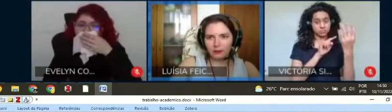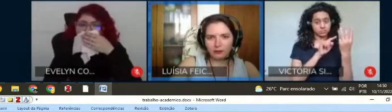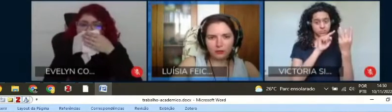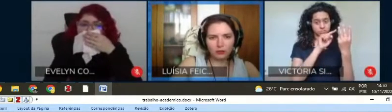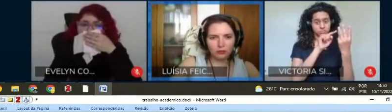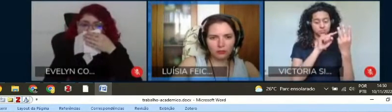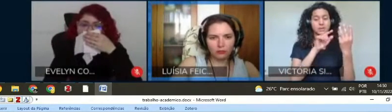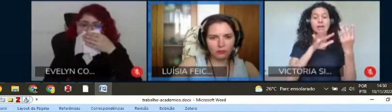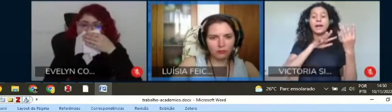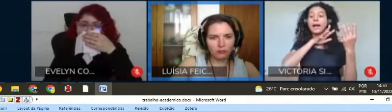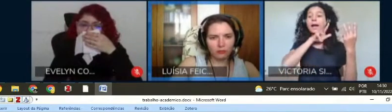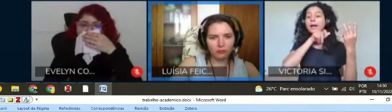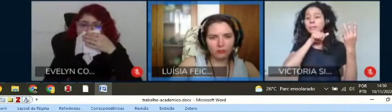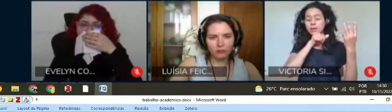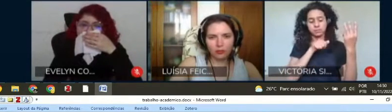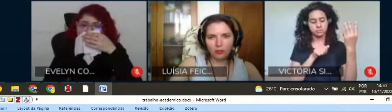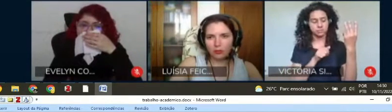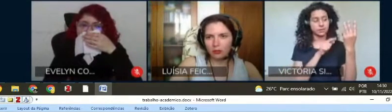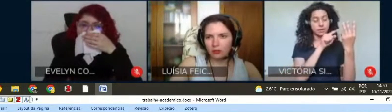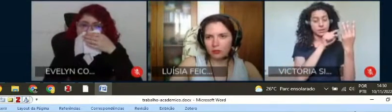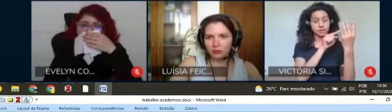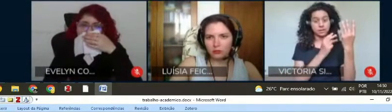e título 1,